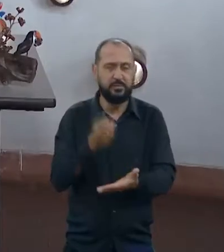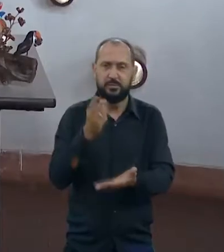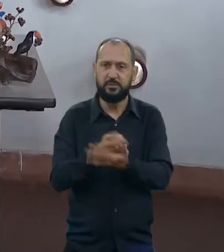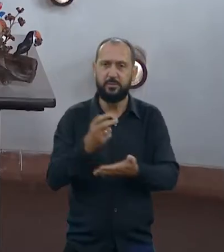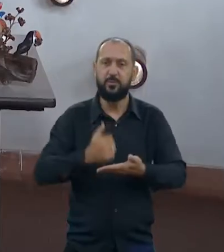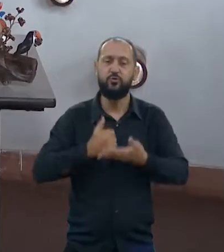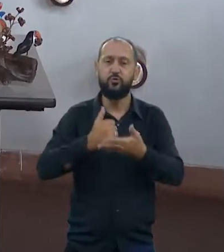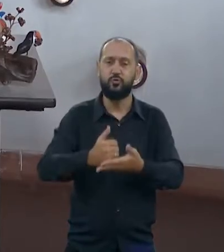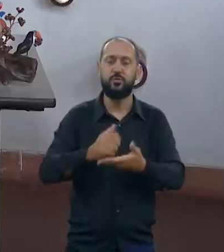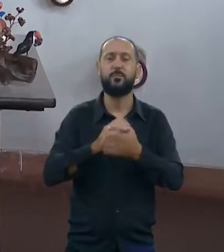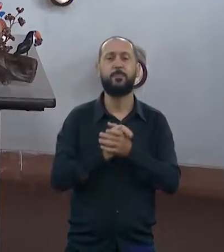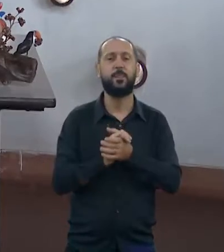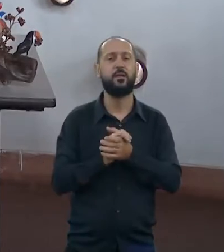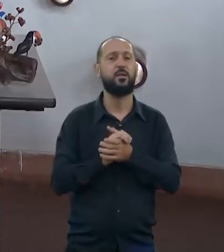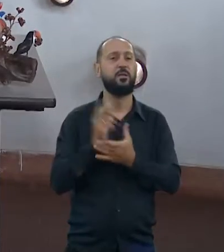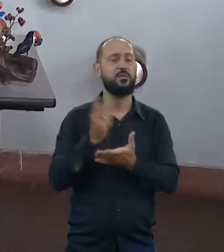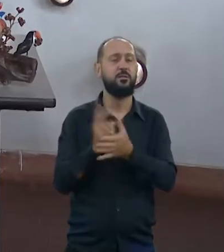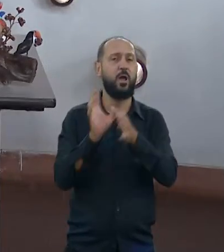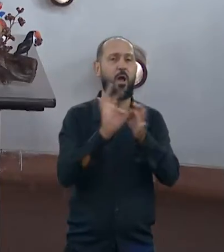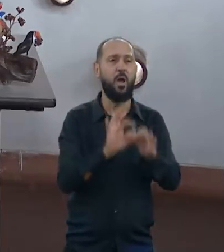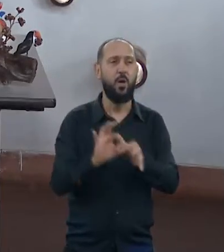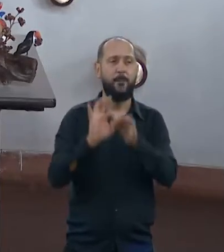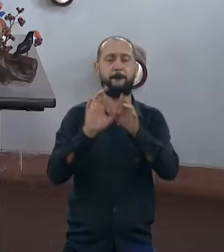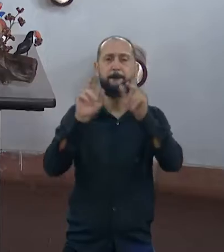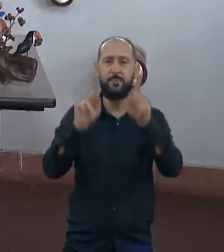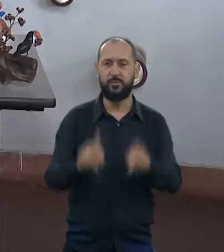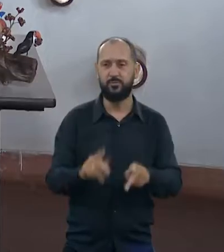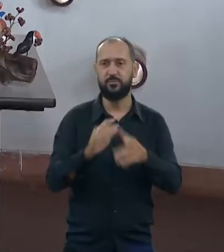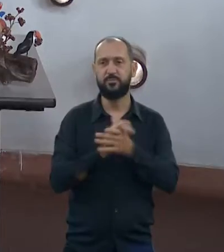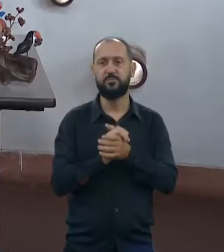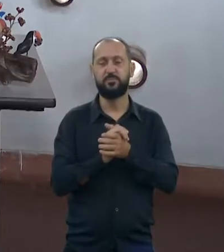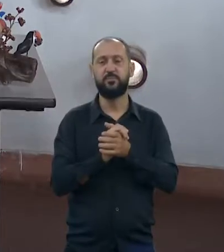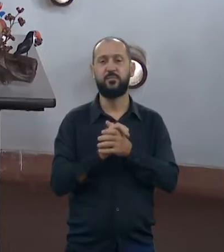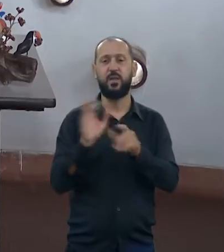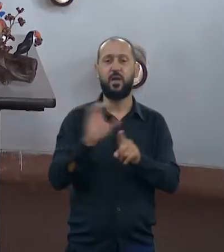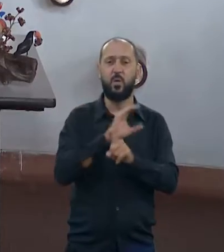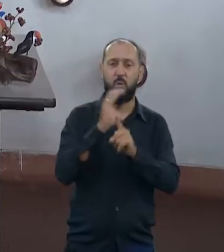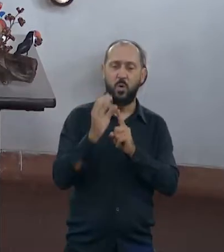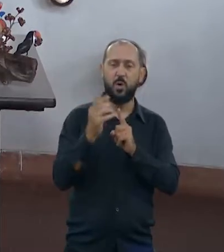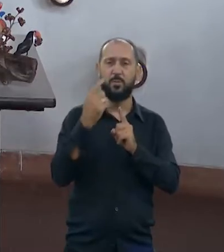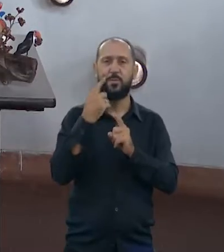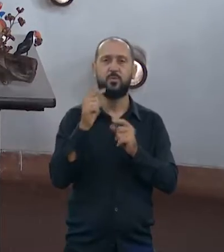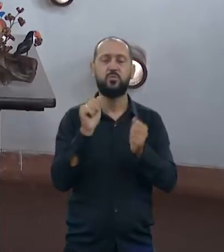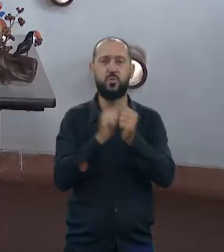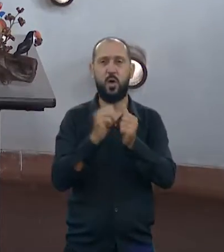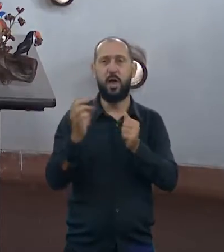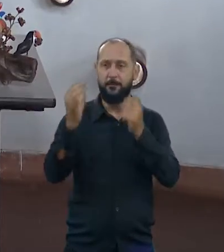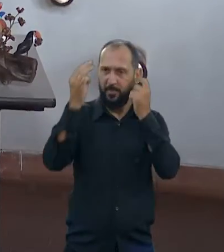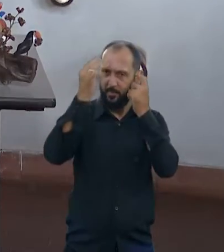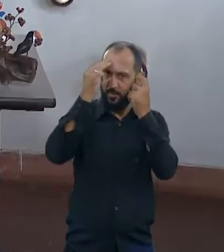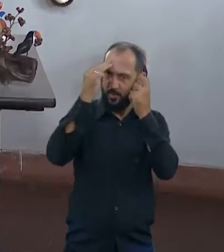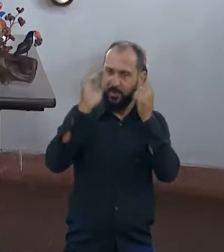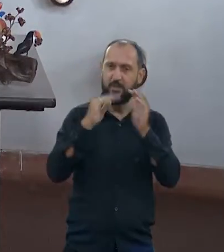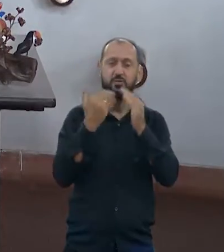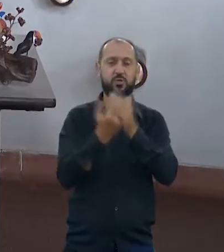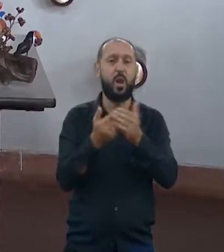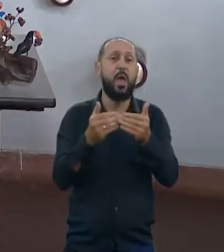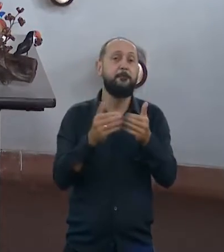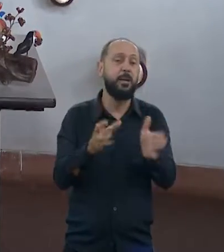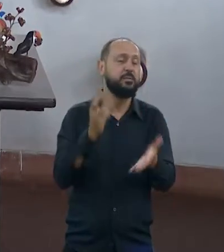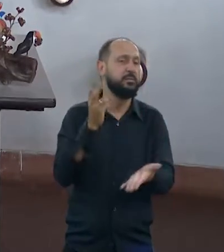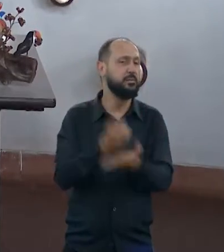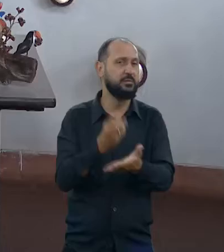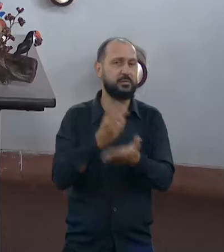a coletividade, sempre está buscando essa união entre povos, né? A comunidade, a aldeia, o memorial, a escola é sempre aberta